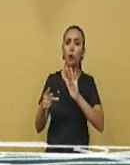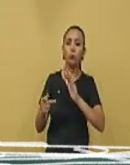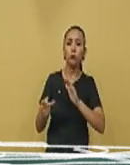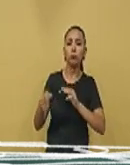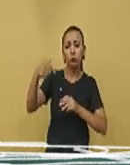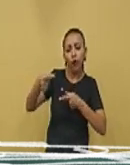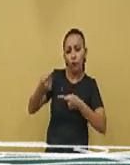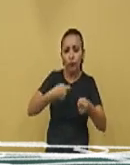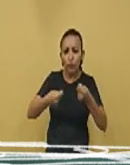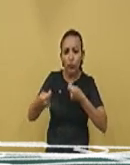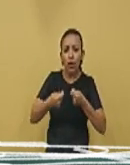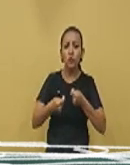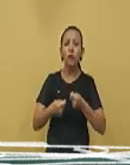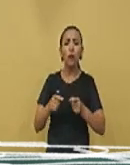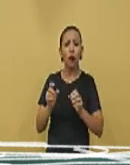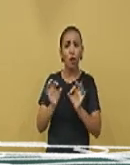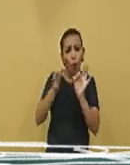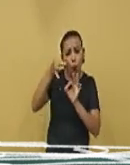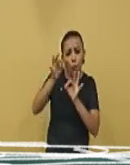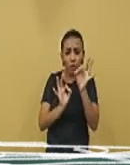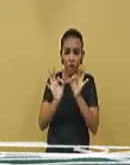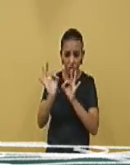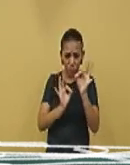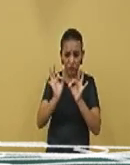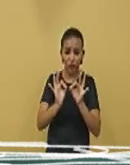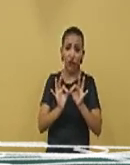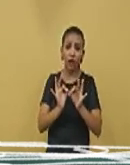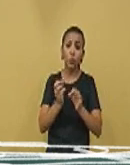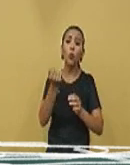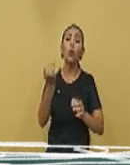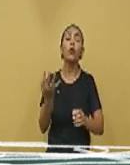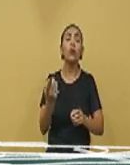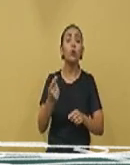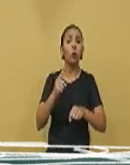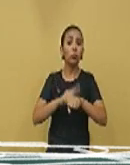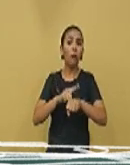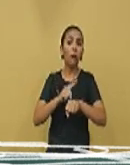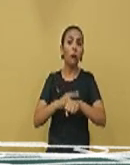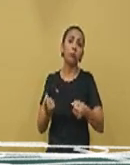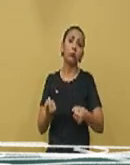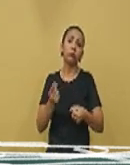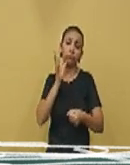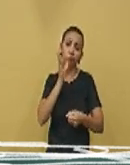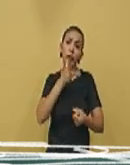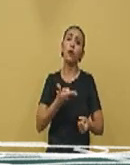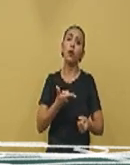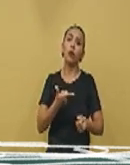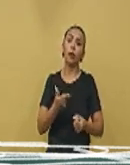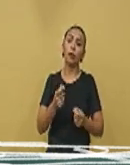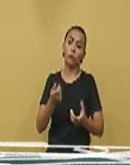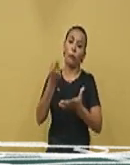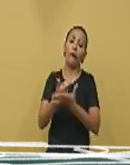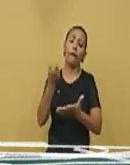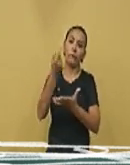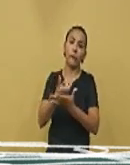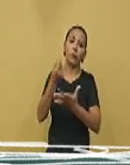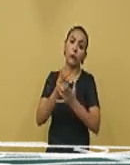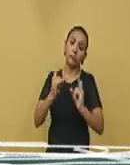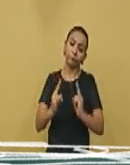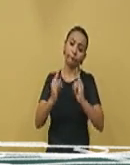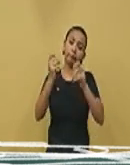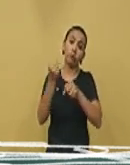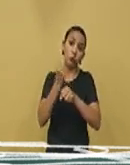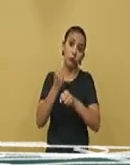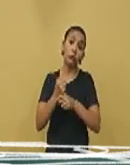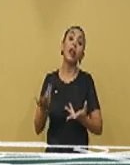universidade, que está sendo reformado há muito tempo, está consumindo recursos por conta disso, né? Então, tem questões